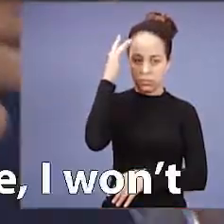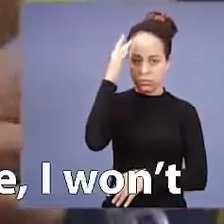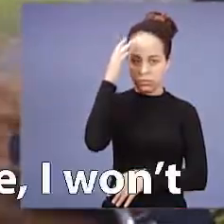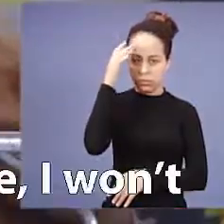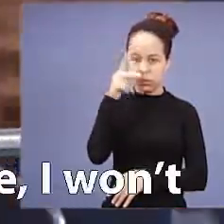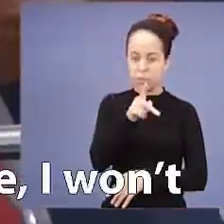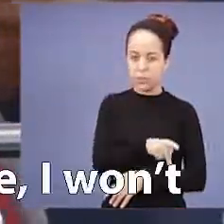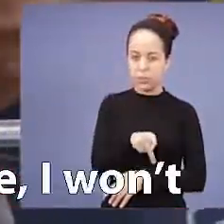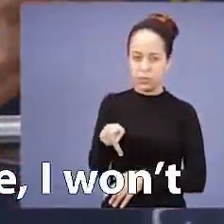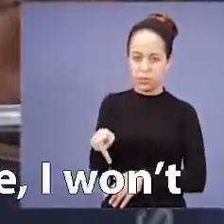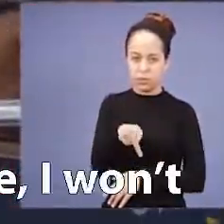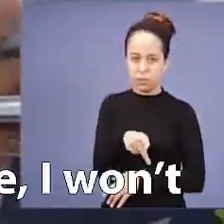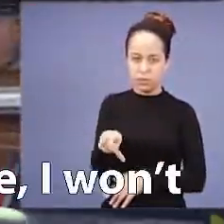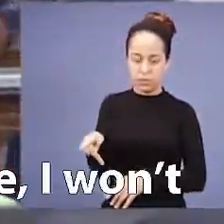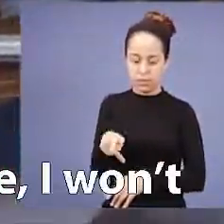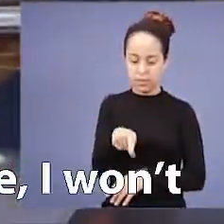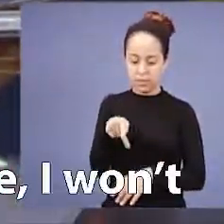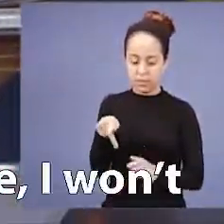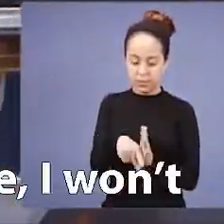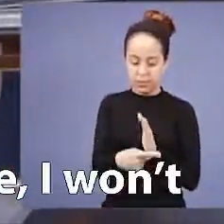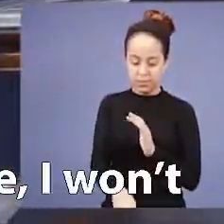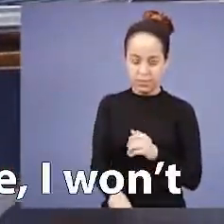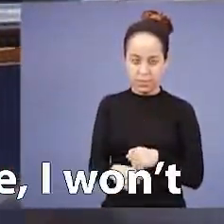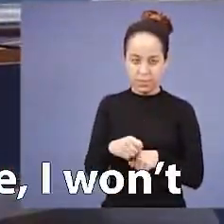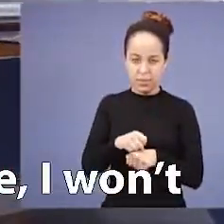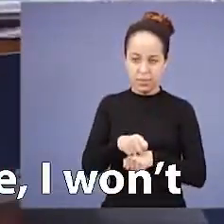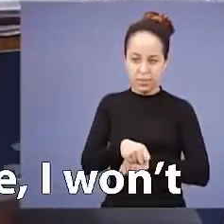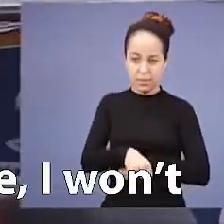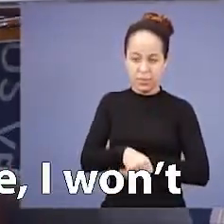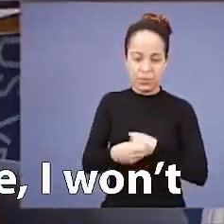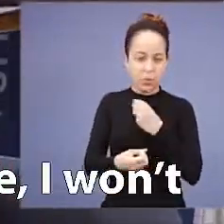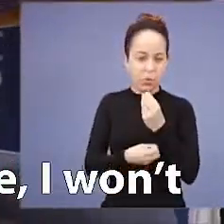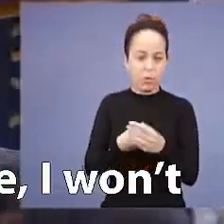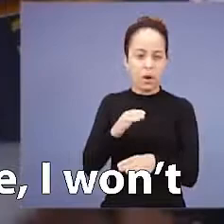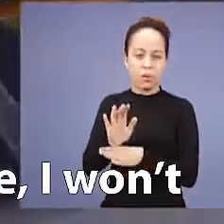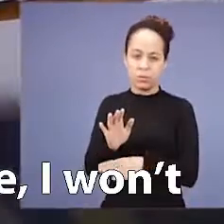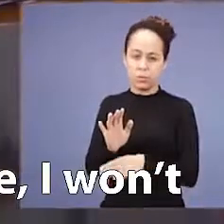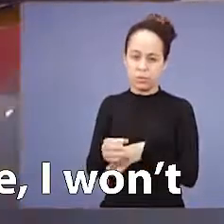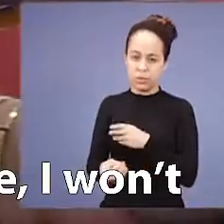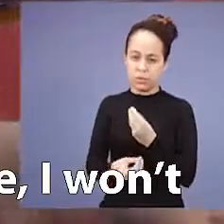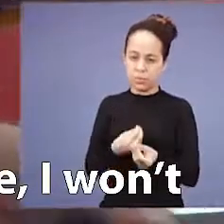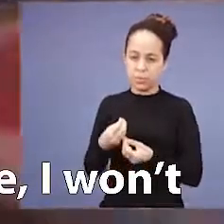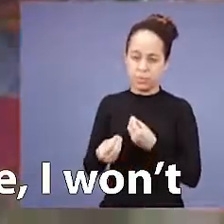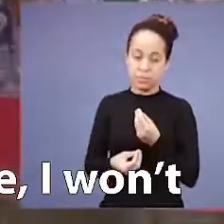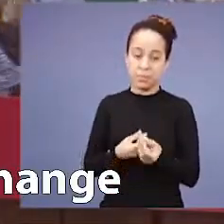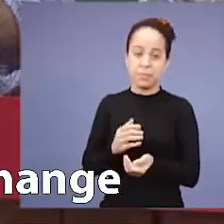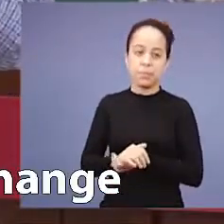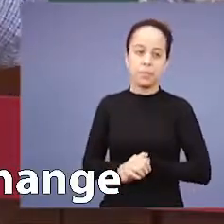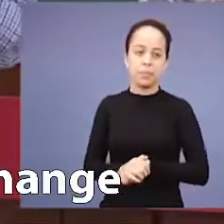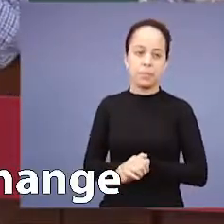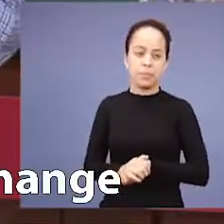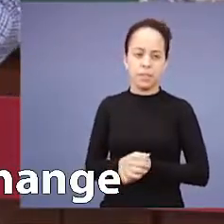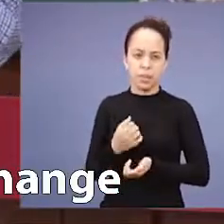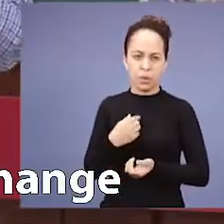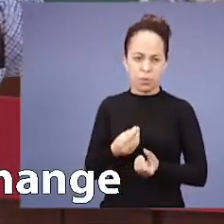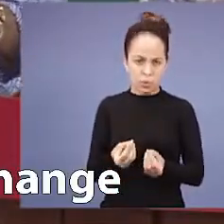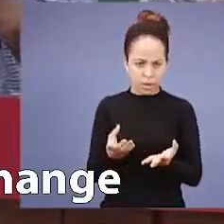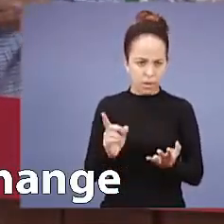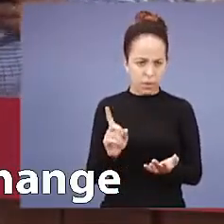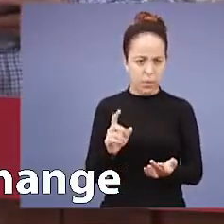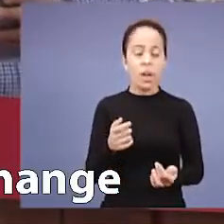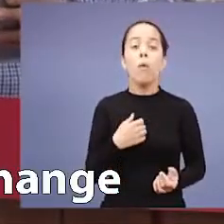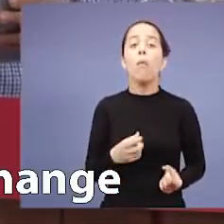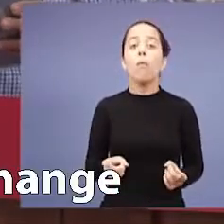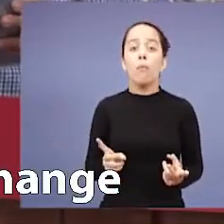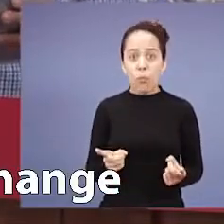que são participantes diz que aqui está e não vou dar não o